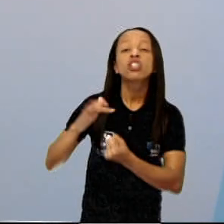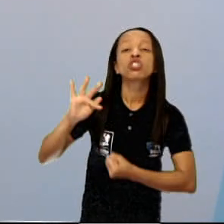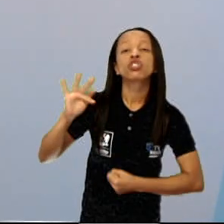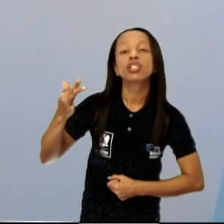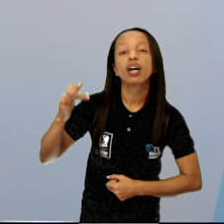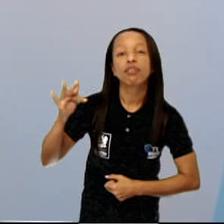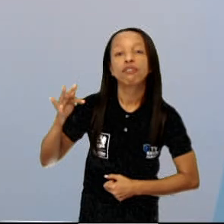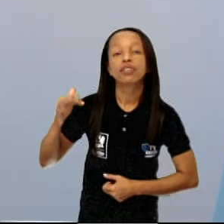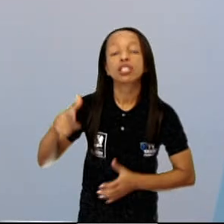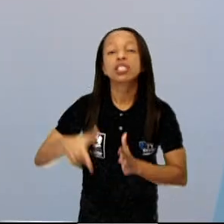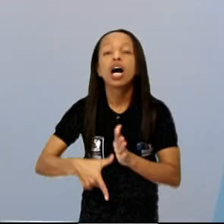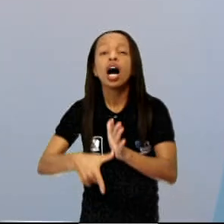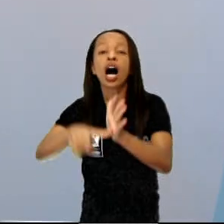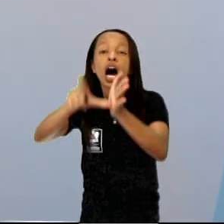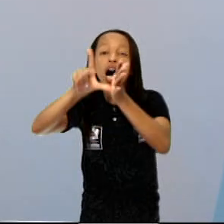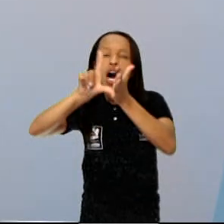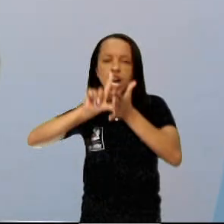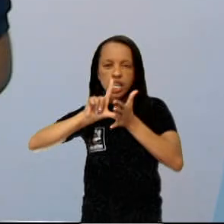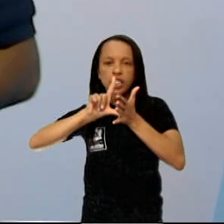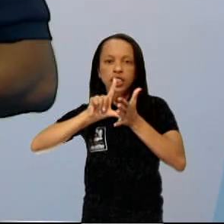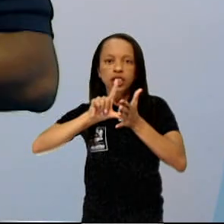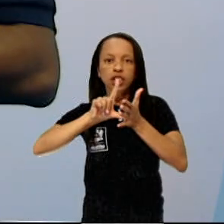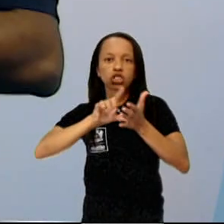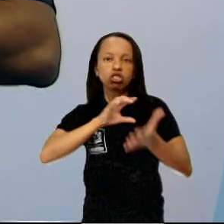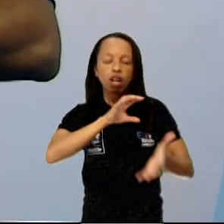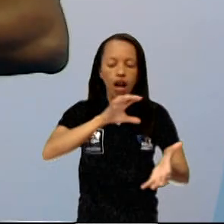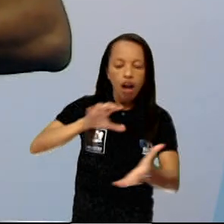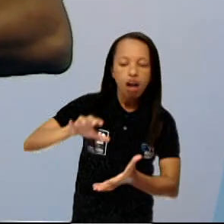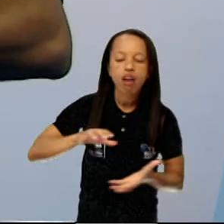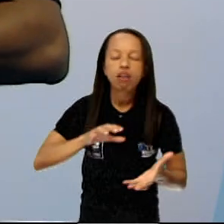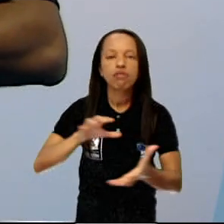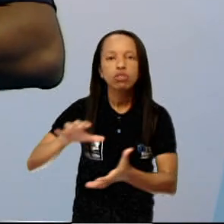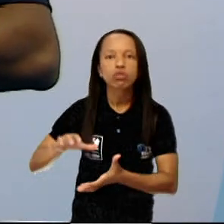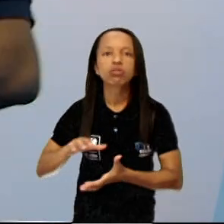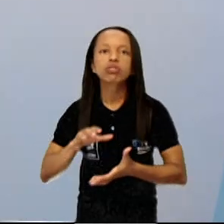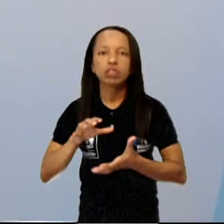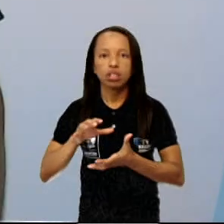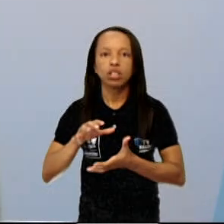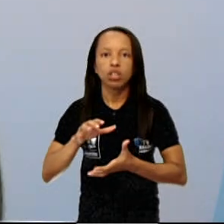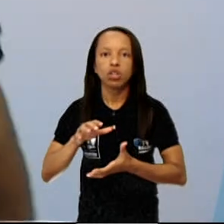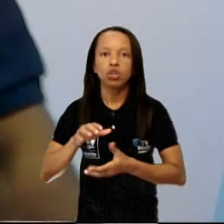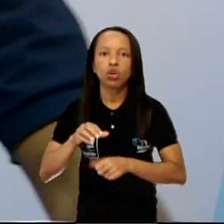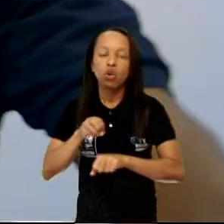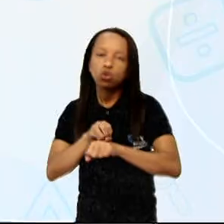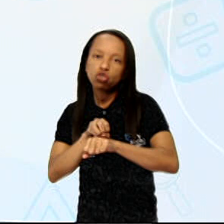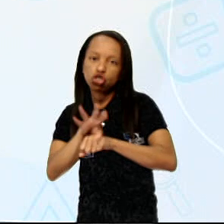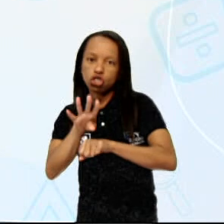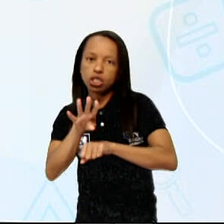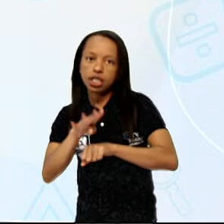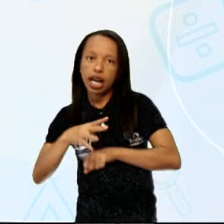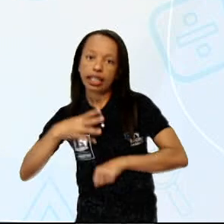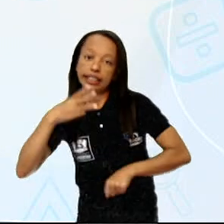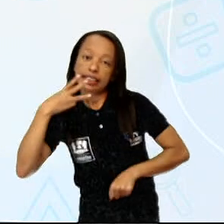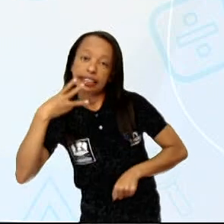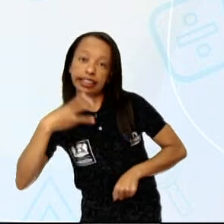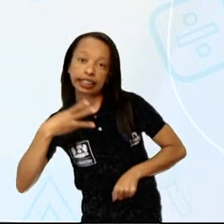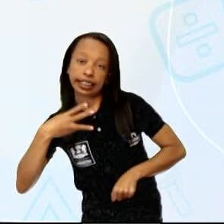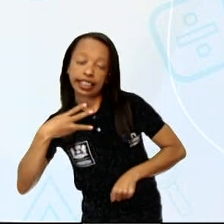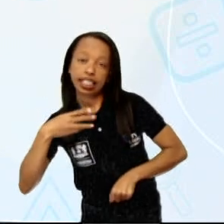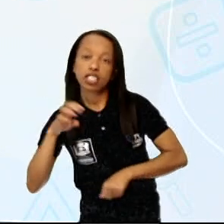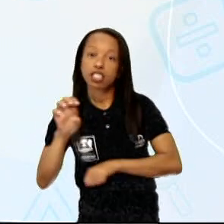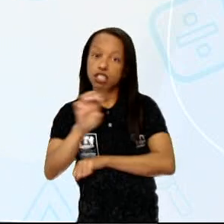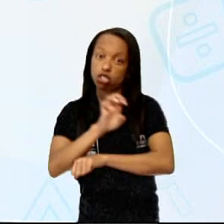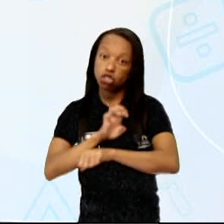estados. Esses estados, eles eram compostos por quem? E assim, eu dou o meu adeus para